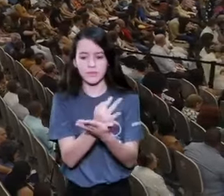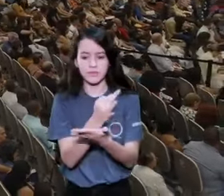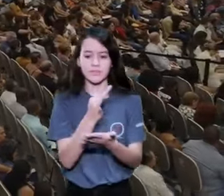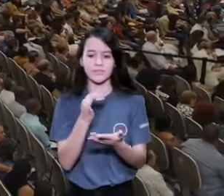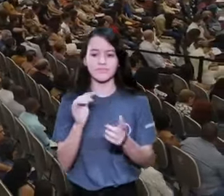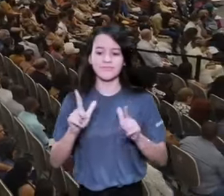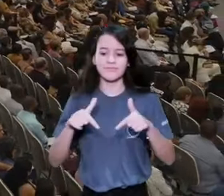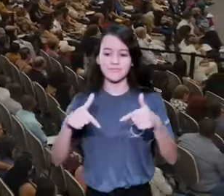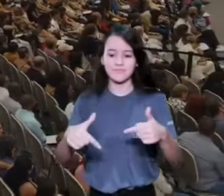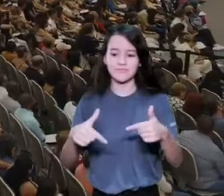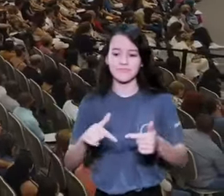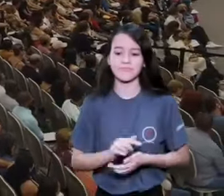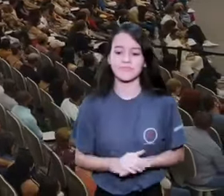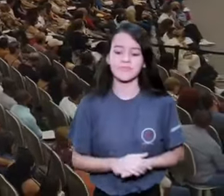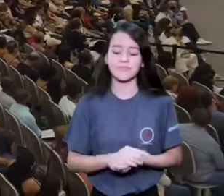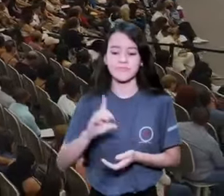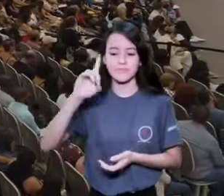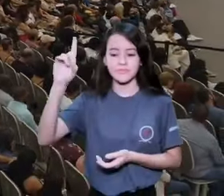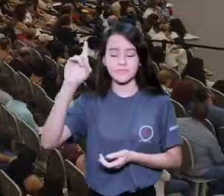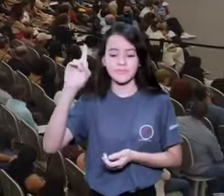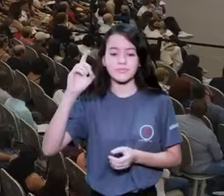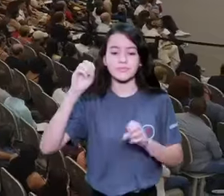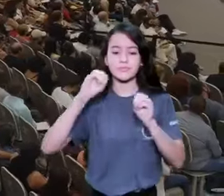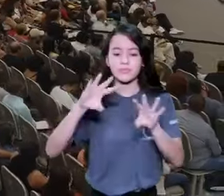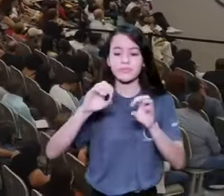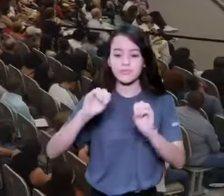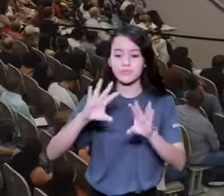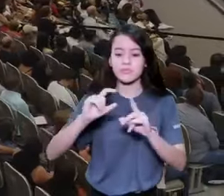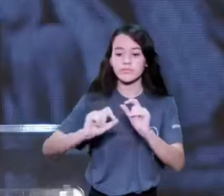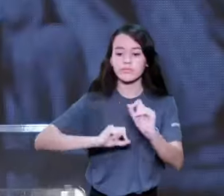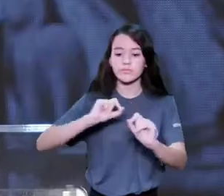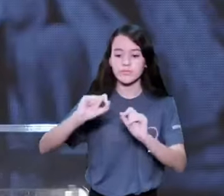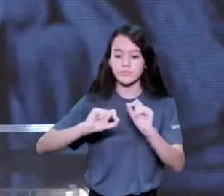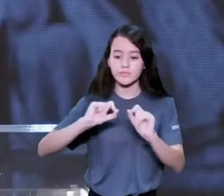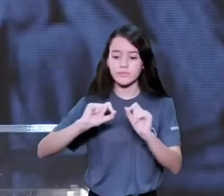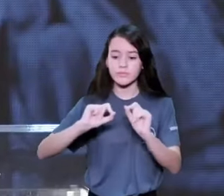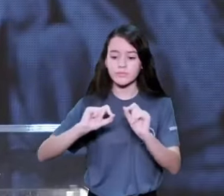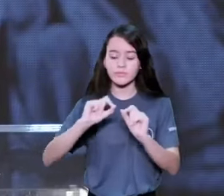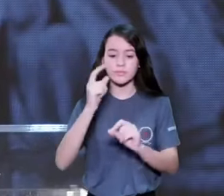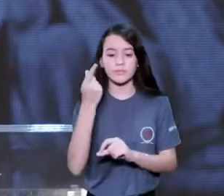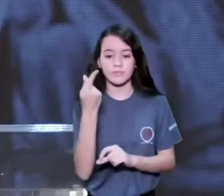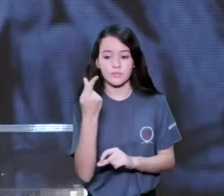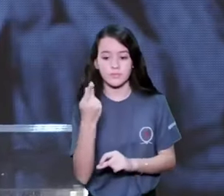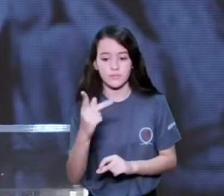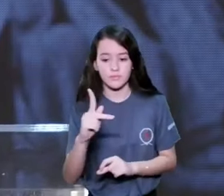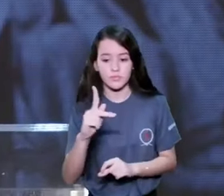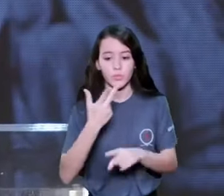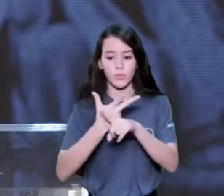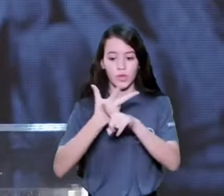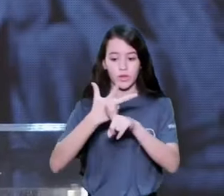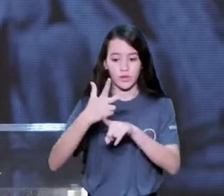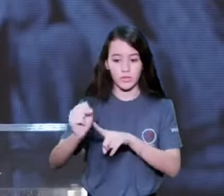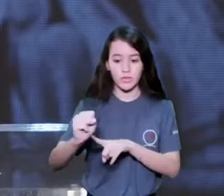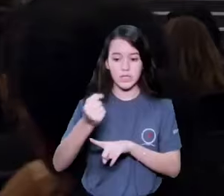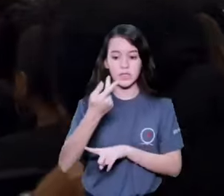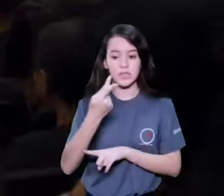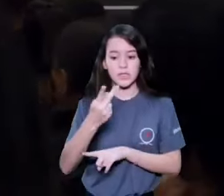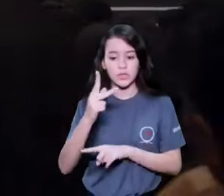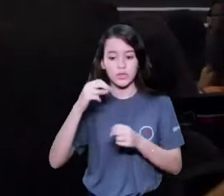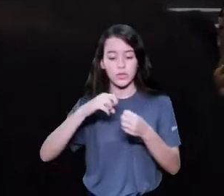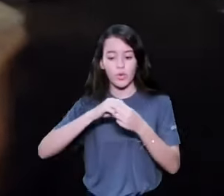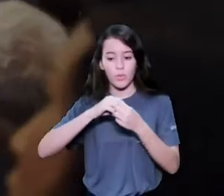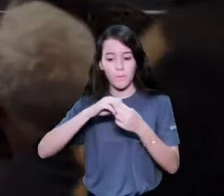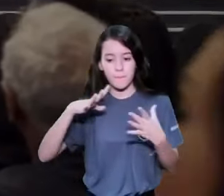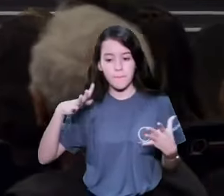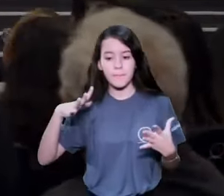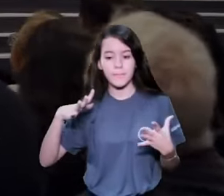Ação sabe o que que Deus está ensinando aqui a tua vitória e o teu milagre